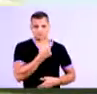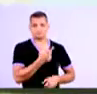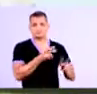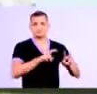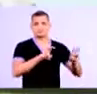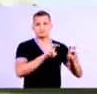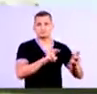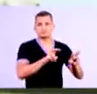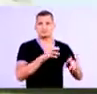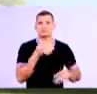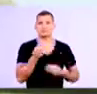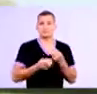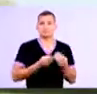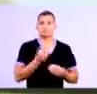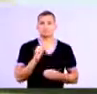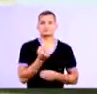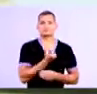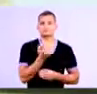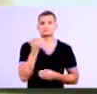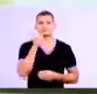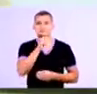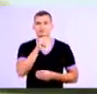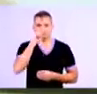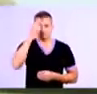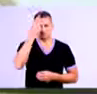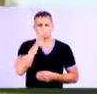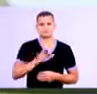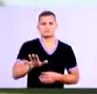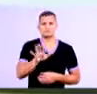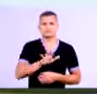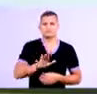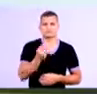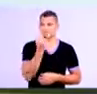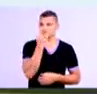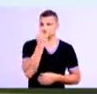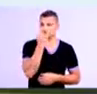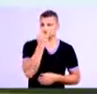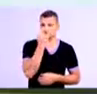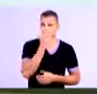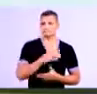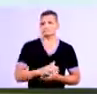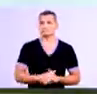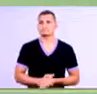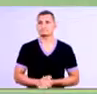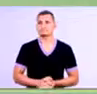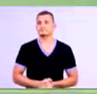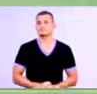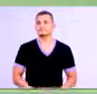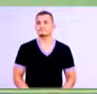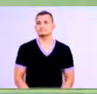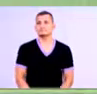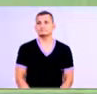Como é que a gente consegue criar interfaces atrativas?